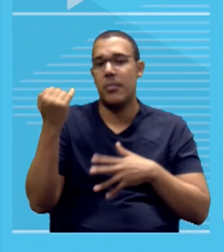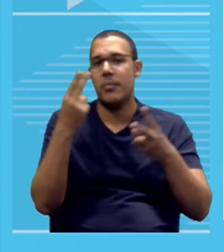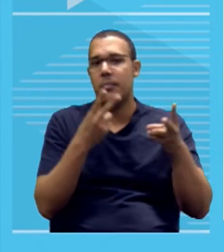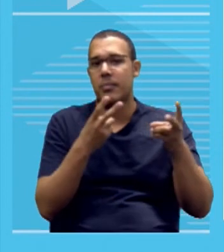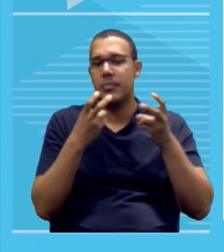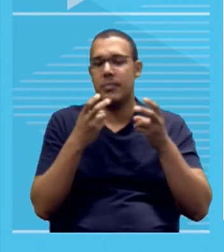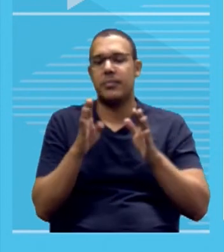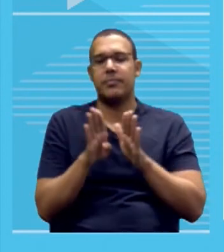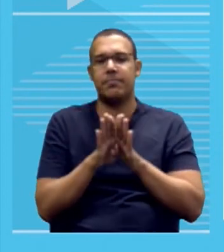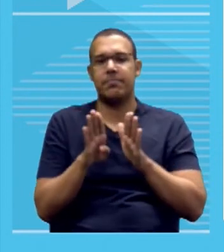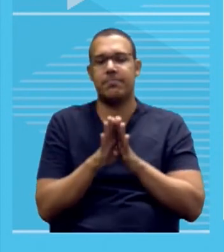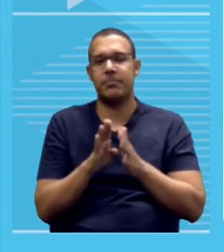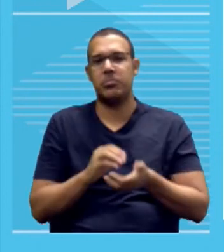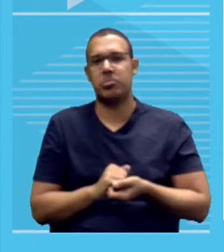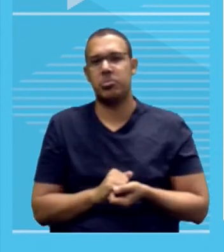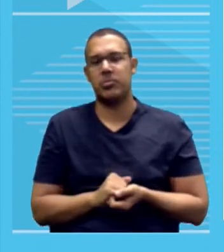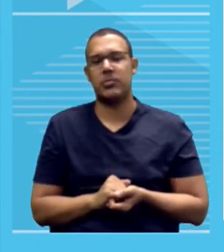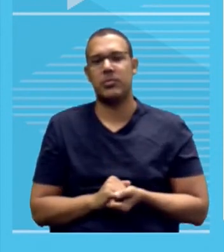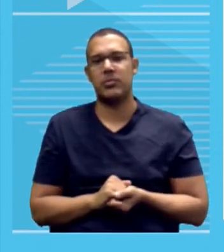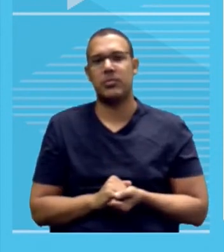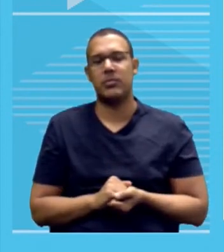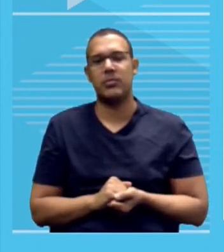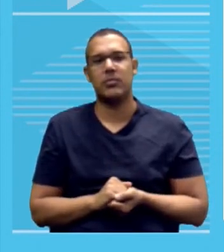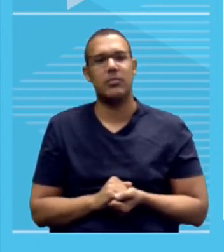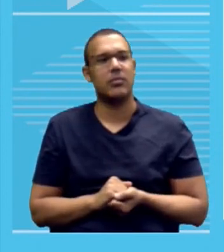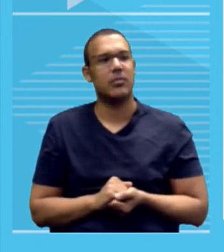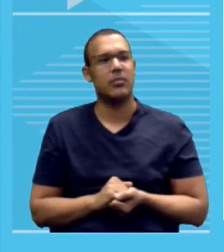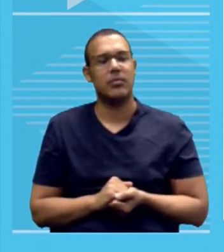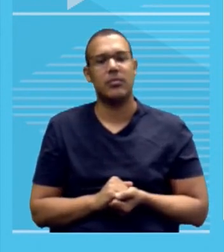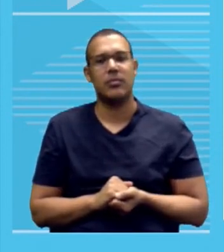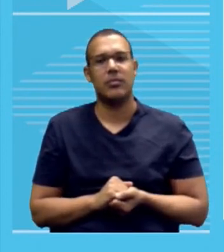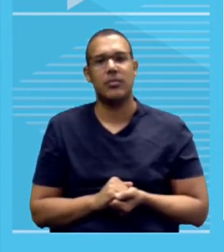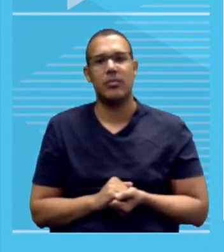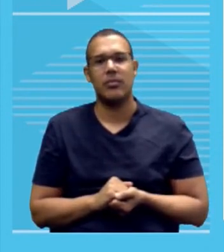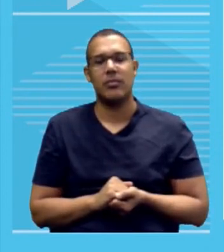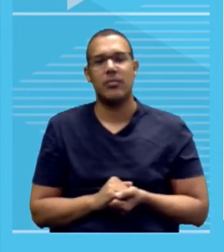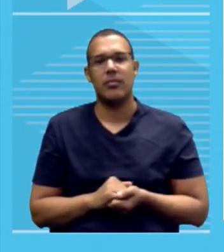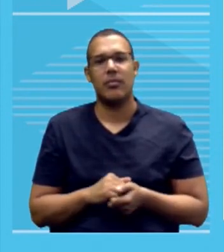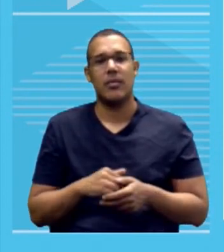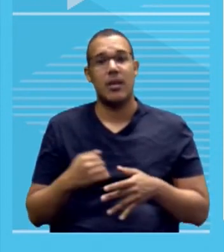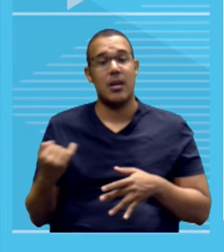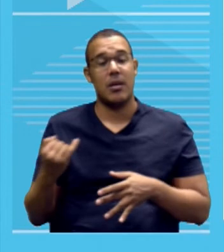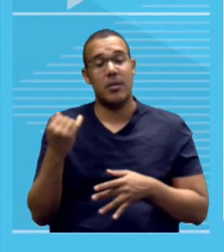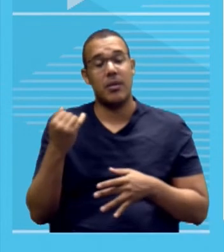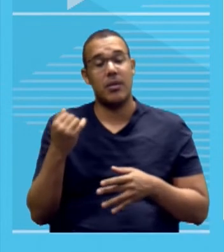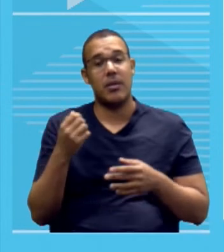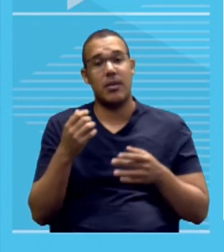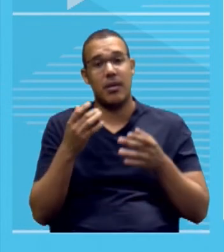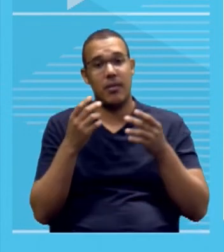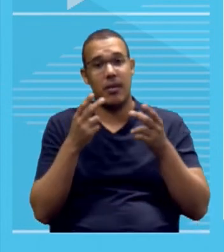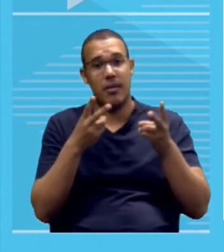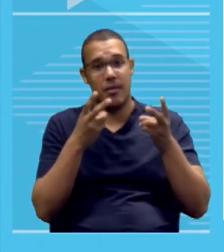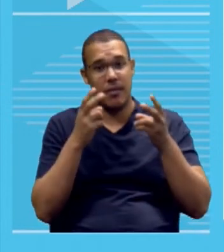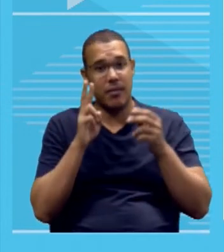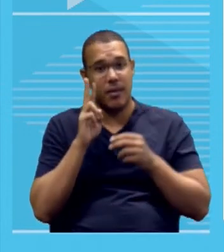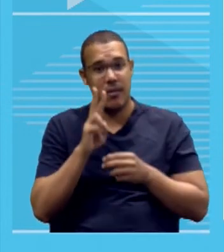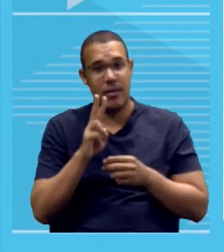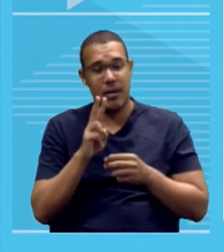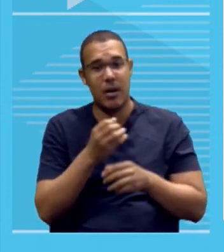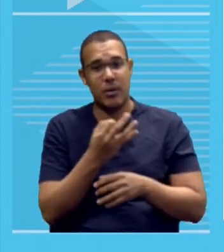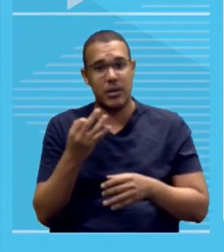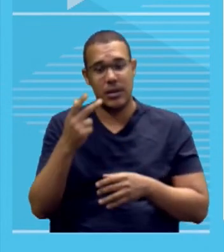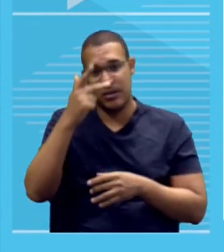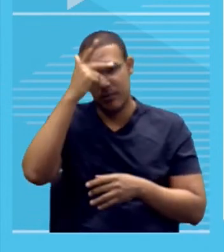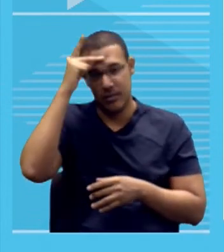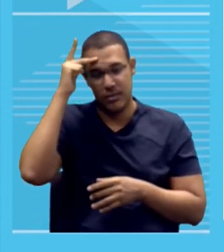também é importante porque você vai observar a quantidade de pessoas que está lá se não tiver